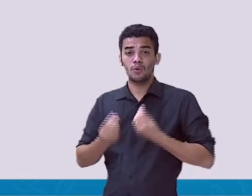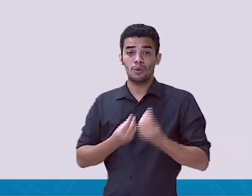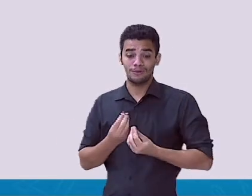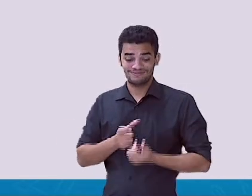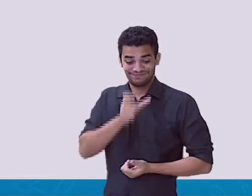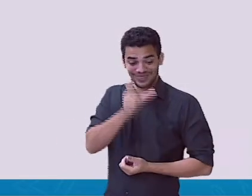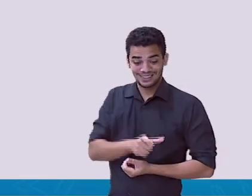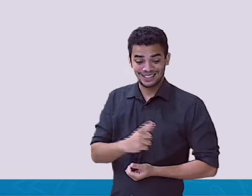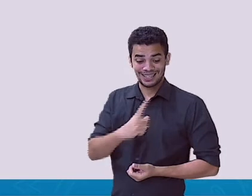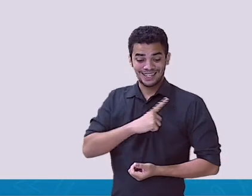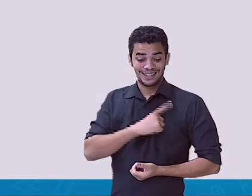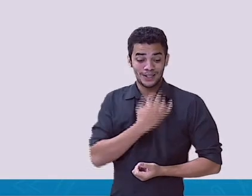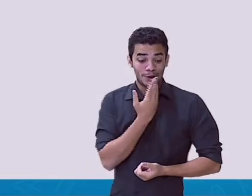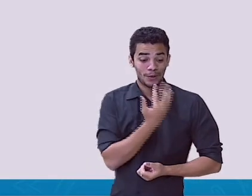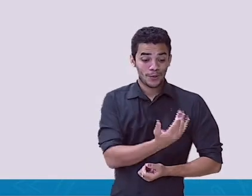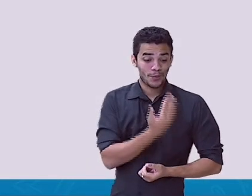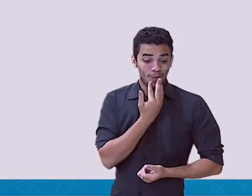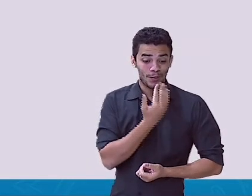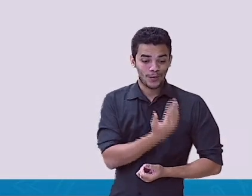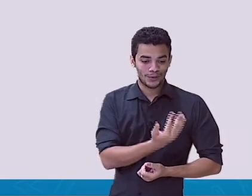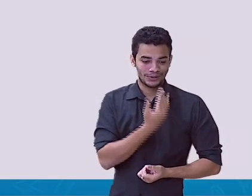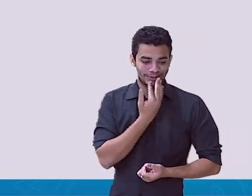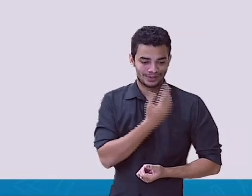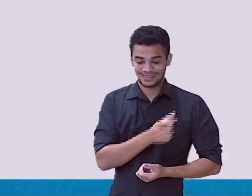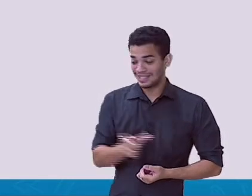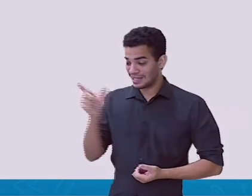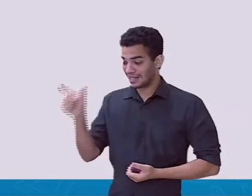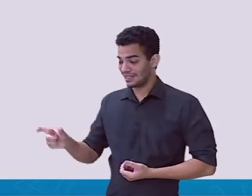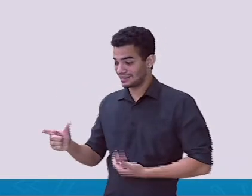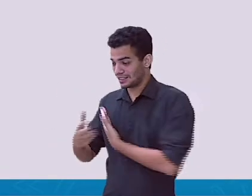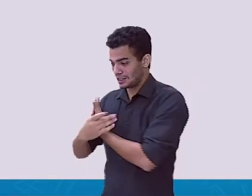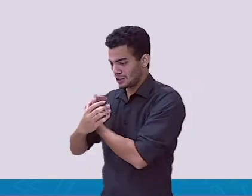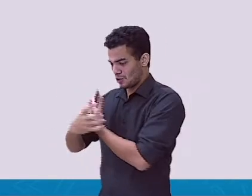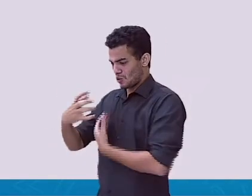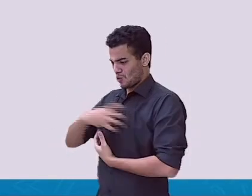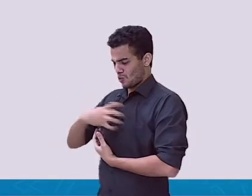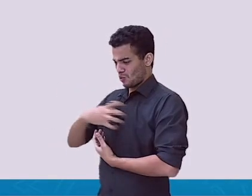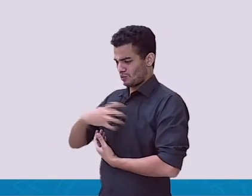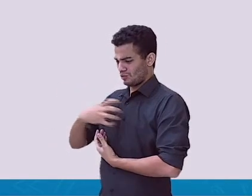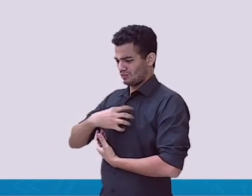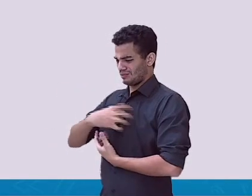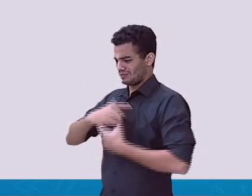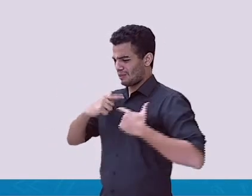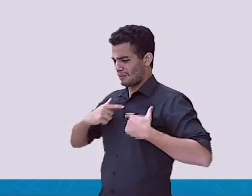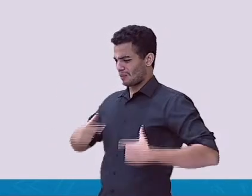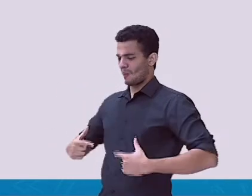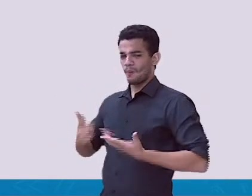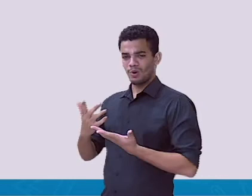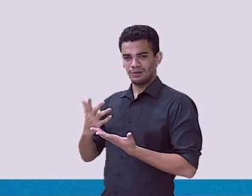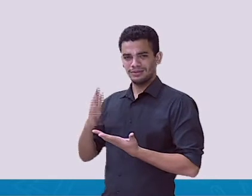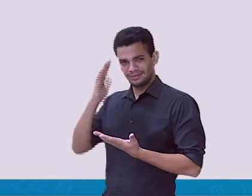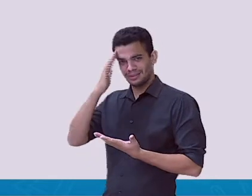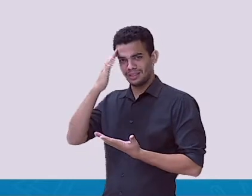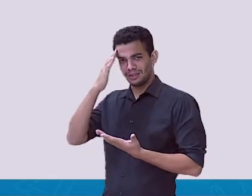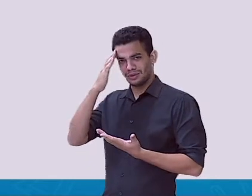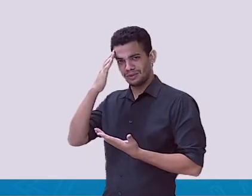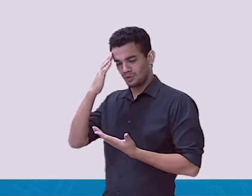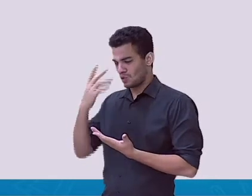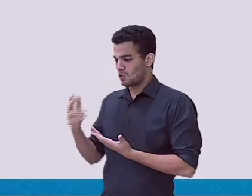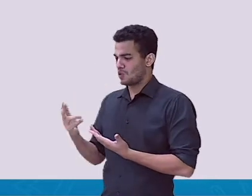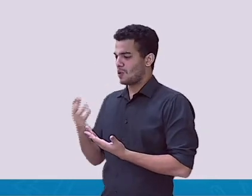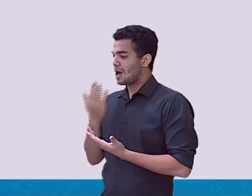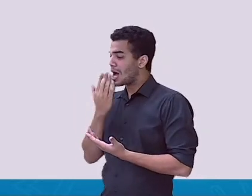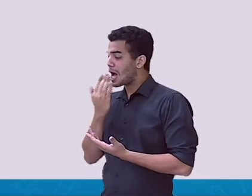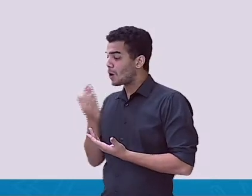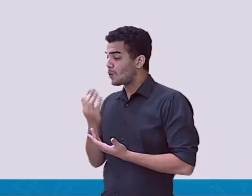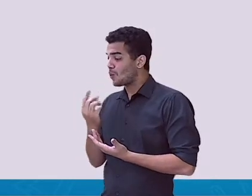A mariposa, ela é mais neutra, ela é mais para o lado dos marrons, né? Só nos tons de